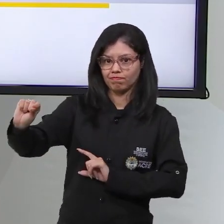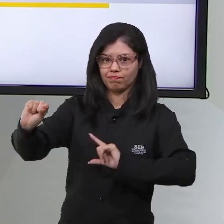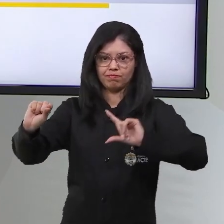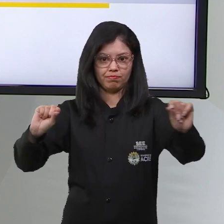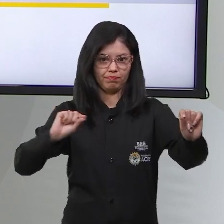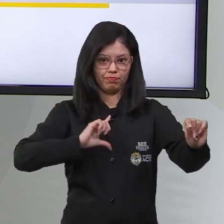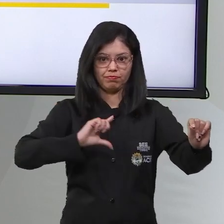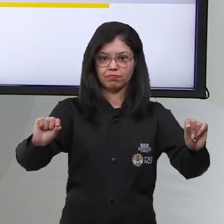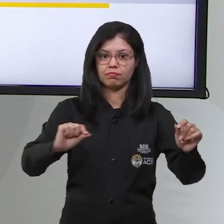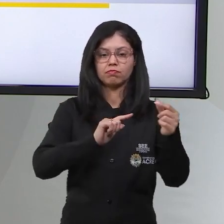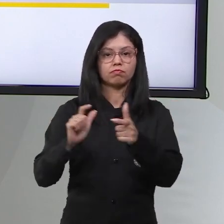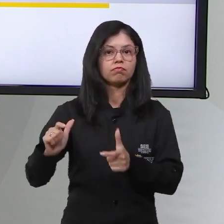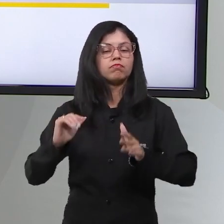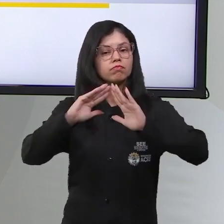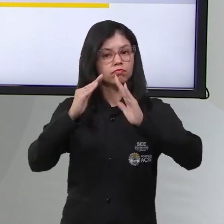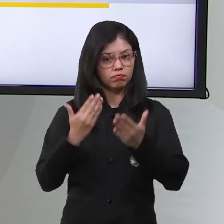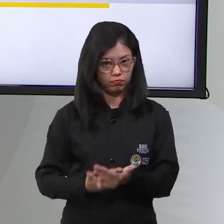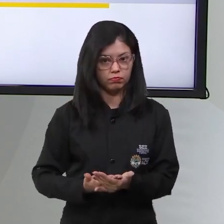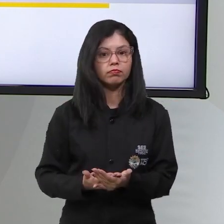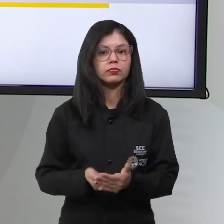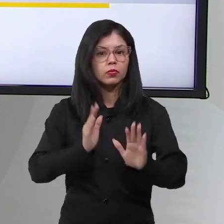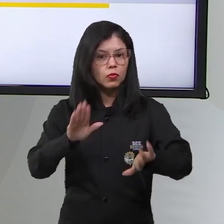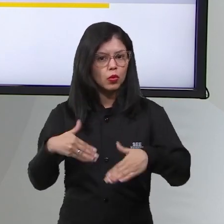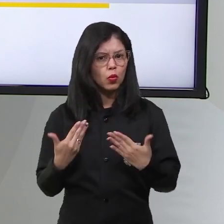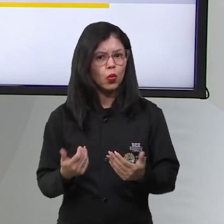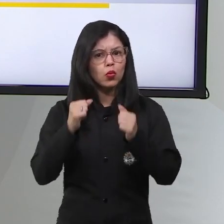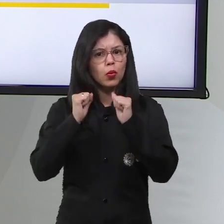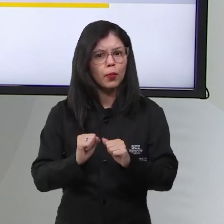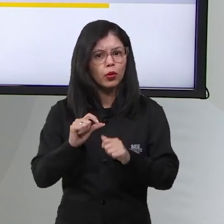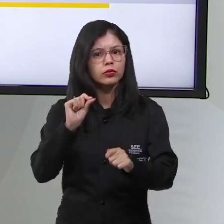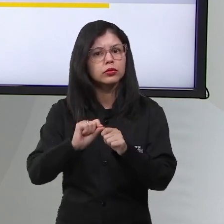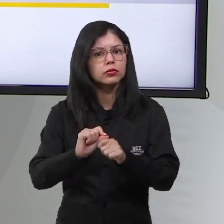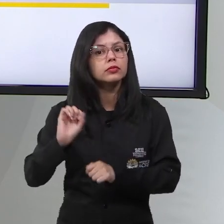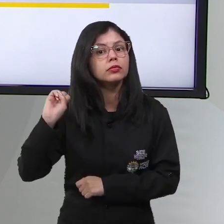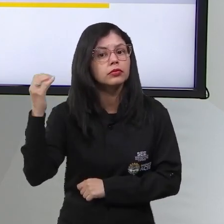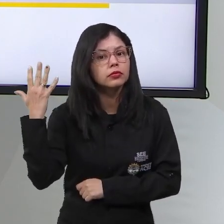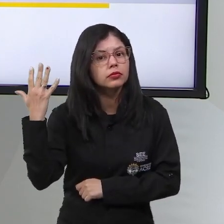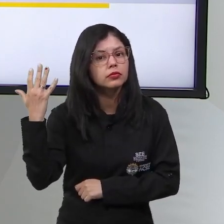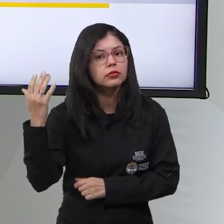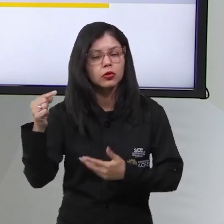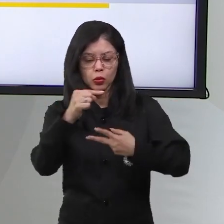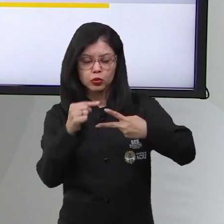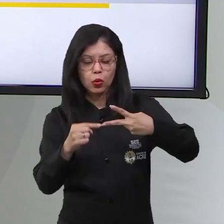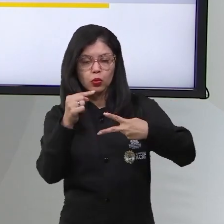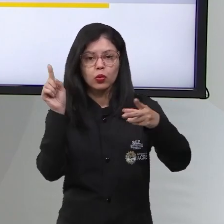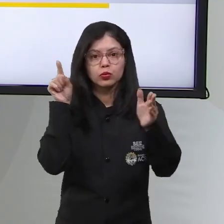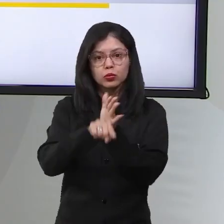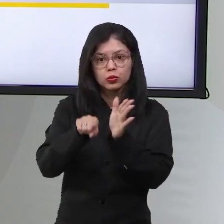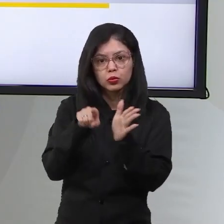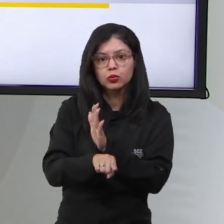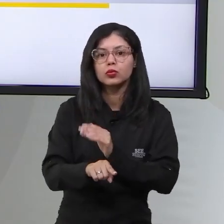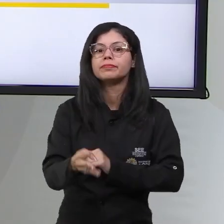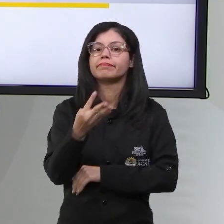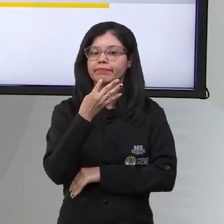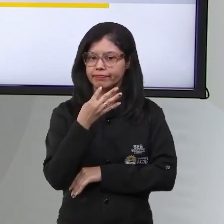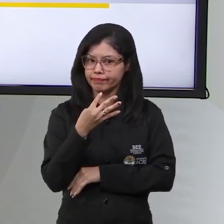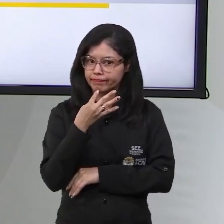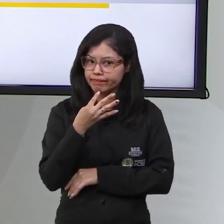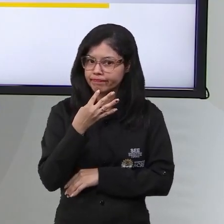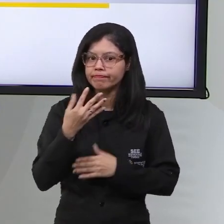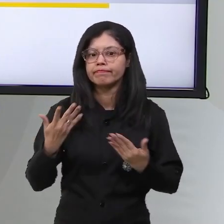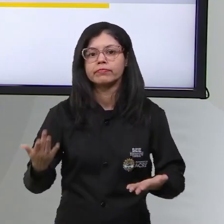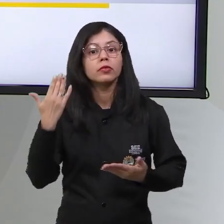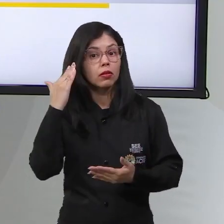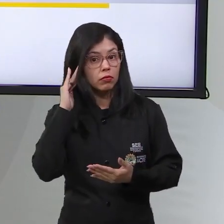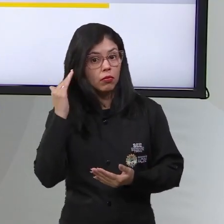evadidos do ambiente escolar, o que é que pode ser feito? São dois questionamentos bastante